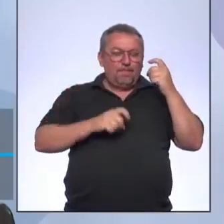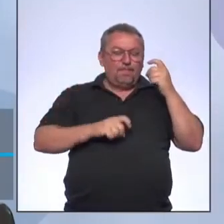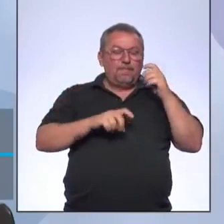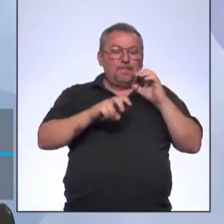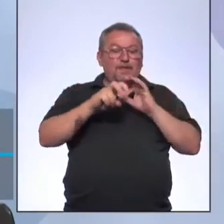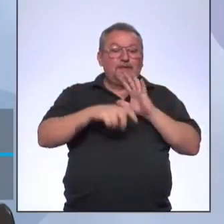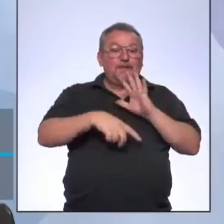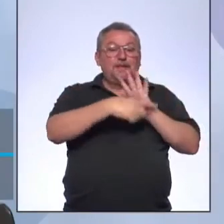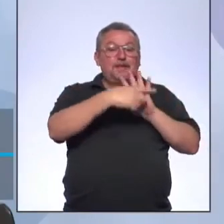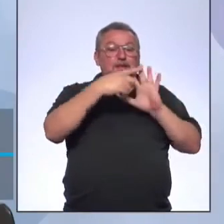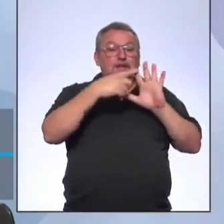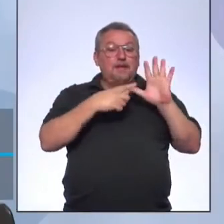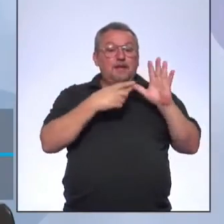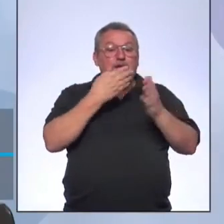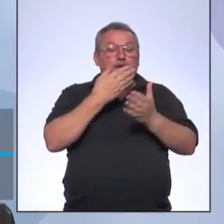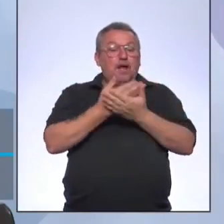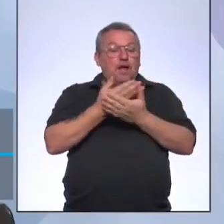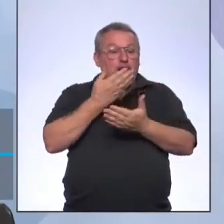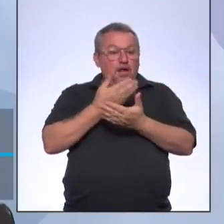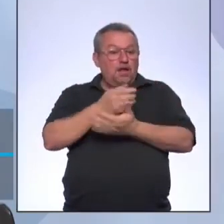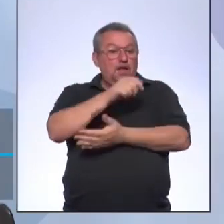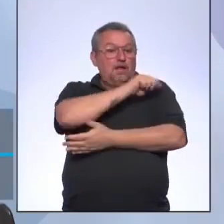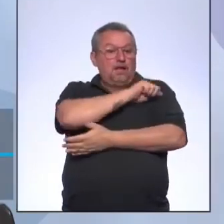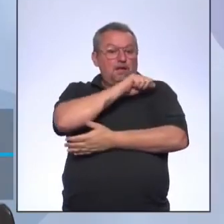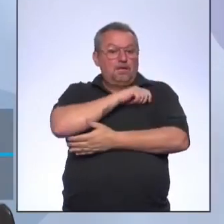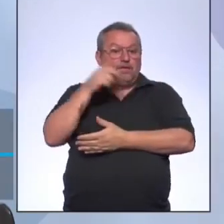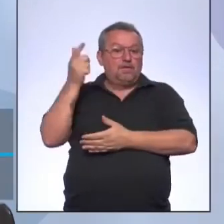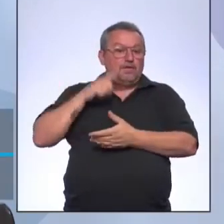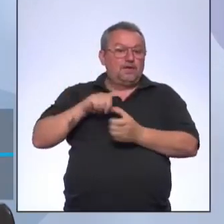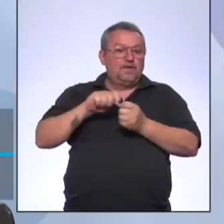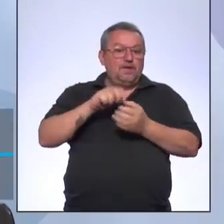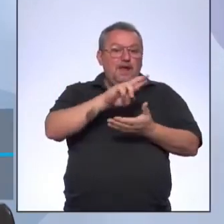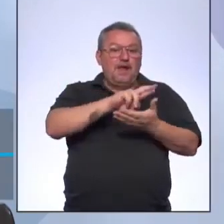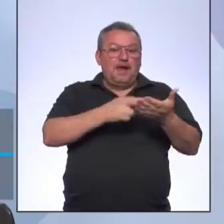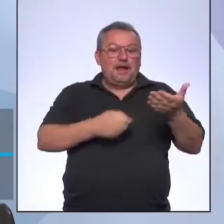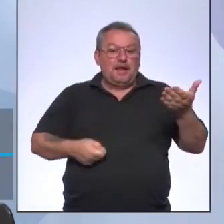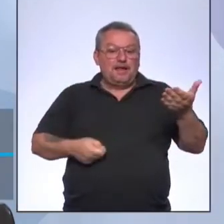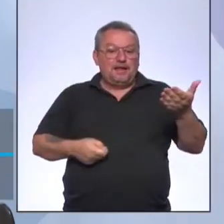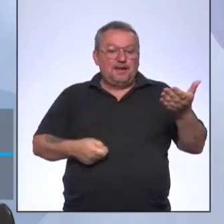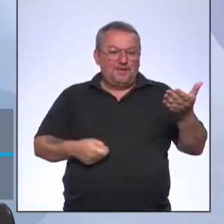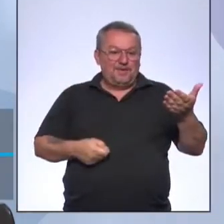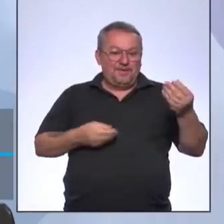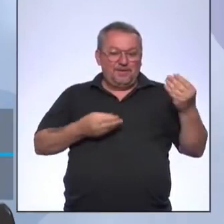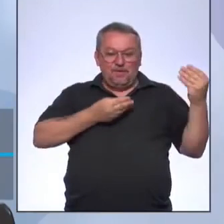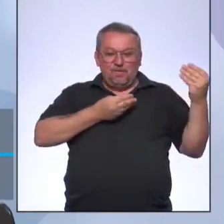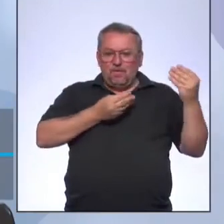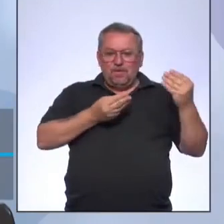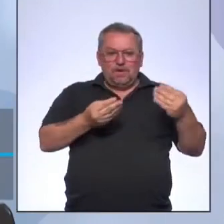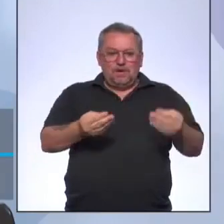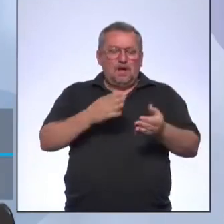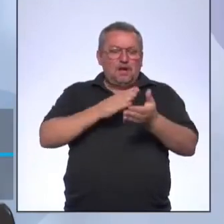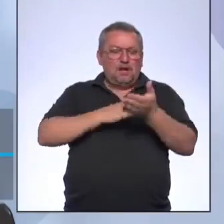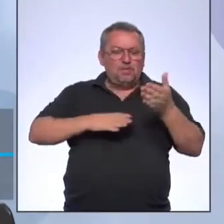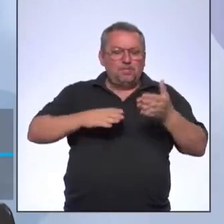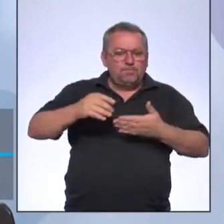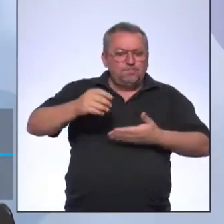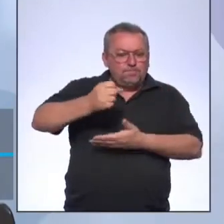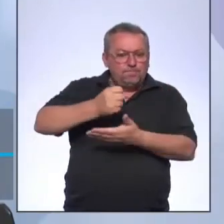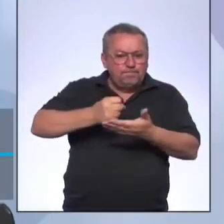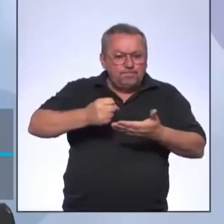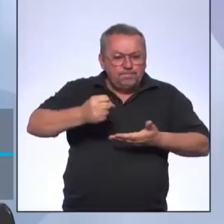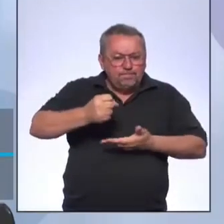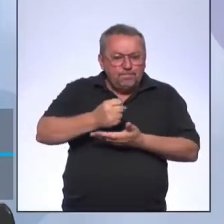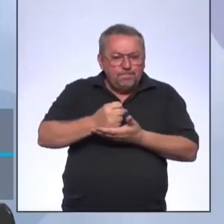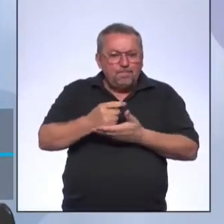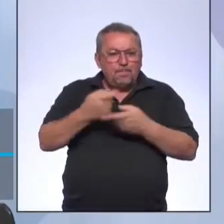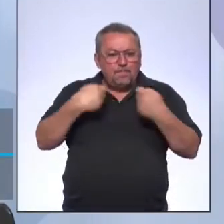aulas, o meu objetivo é que o aluno produza uma redação. Então, eu vou dar todo o fundamento e precisar do